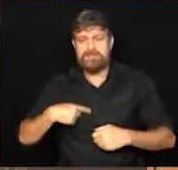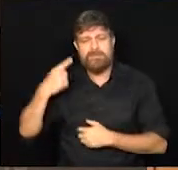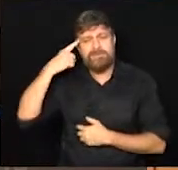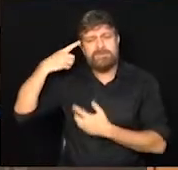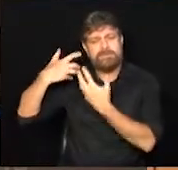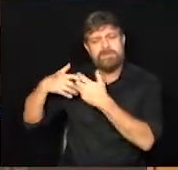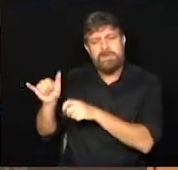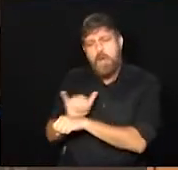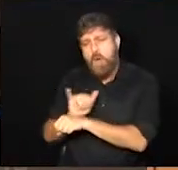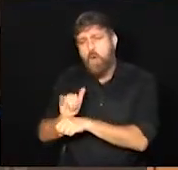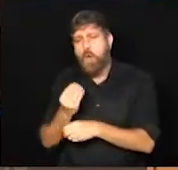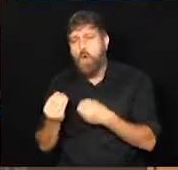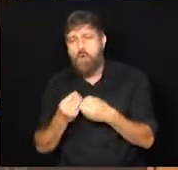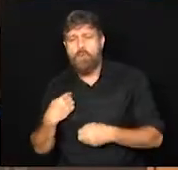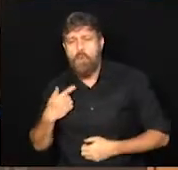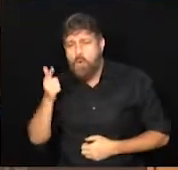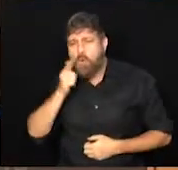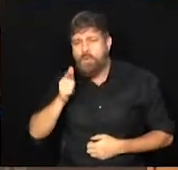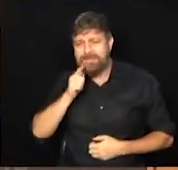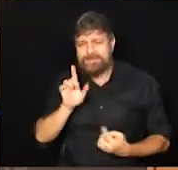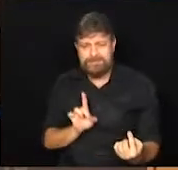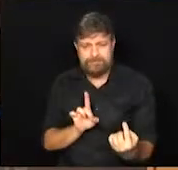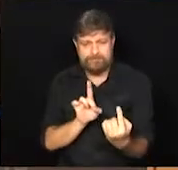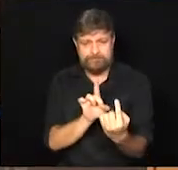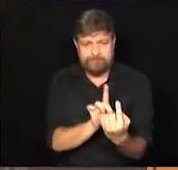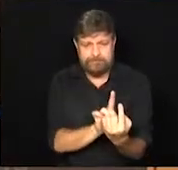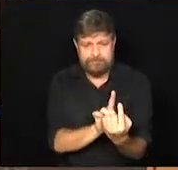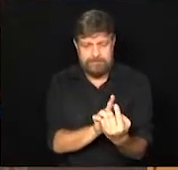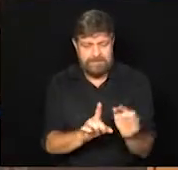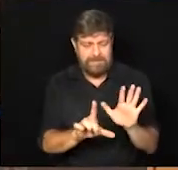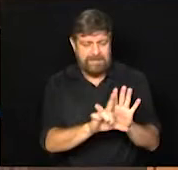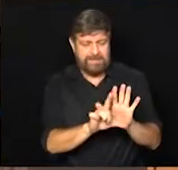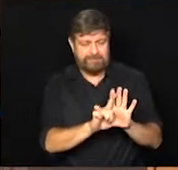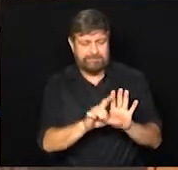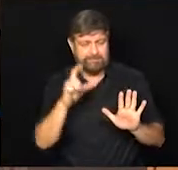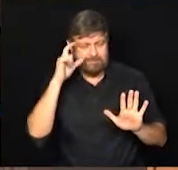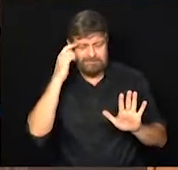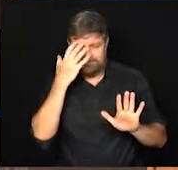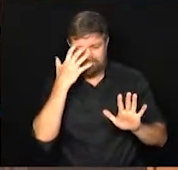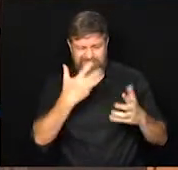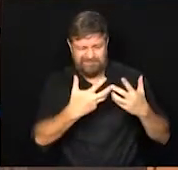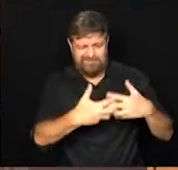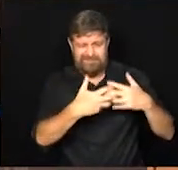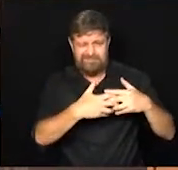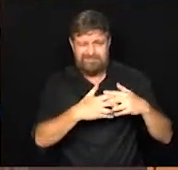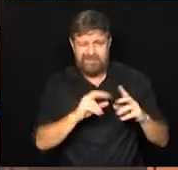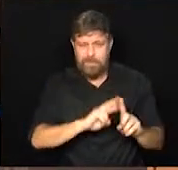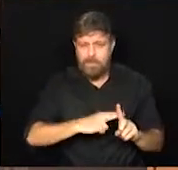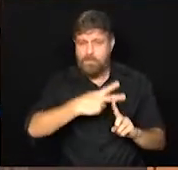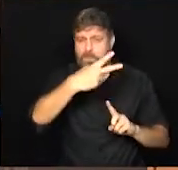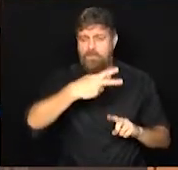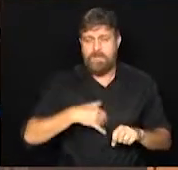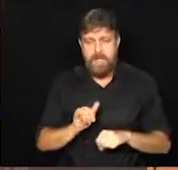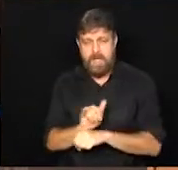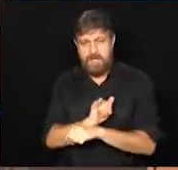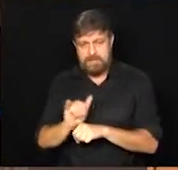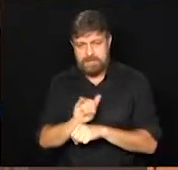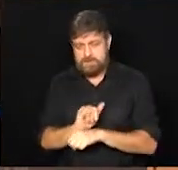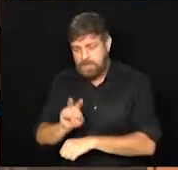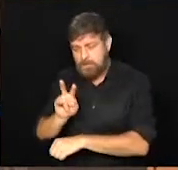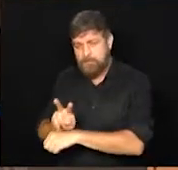pode ampliar a assistência dessa lei, que todas as medidas protetivas sejam, de